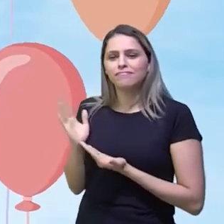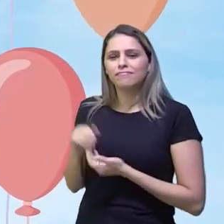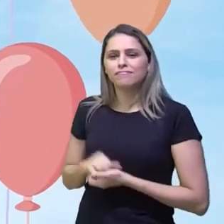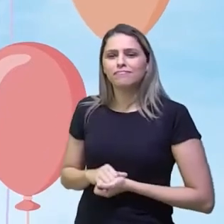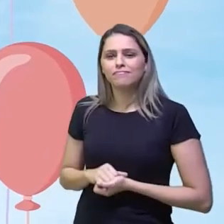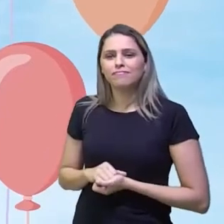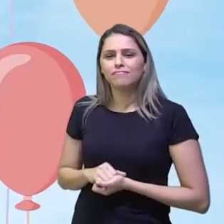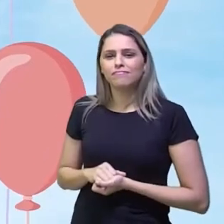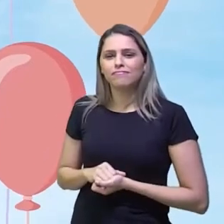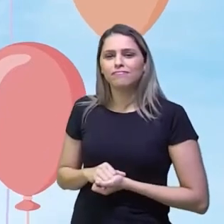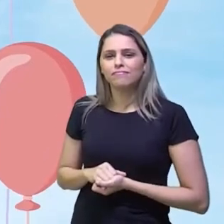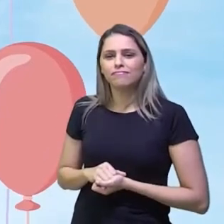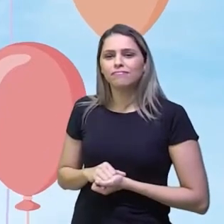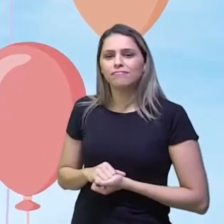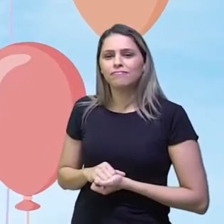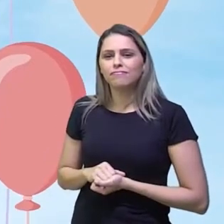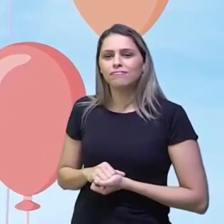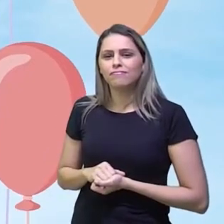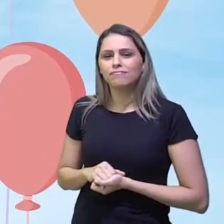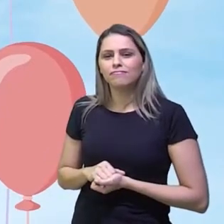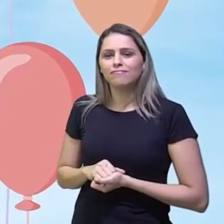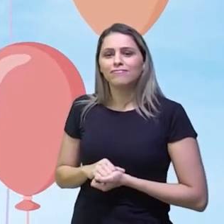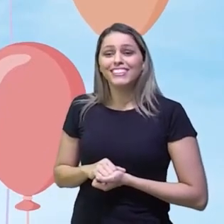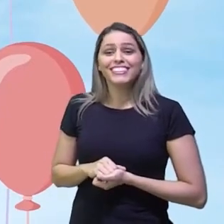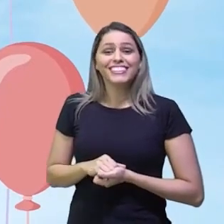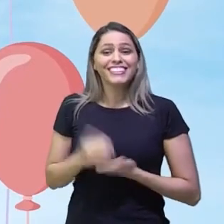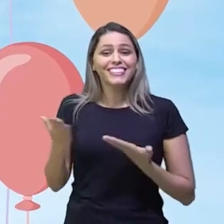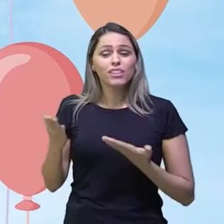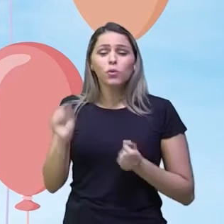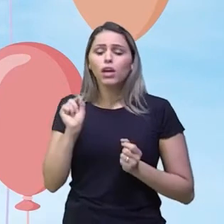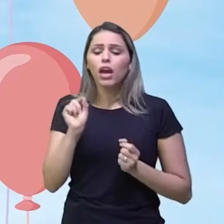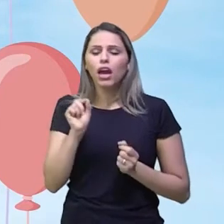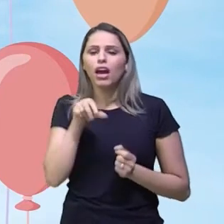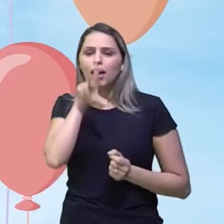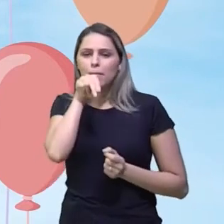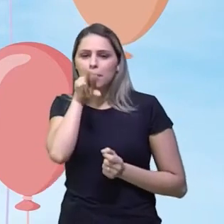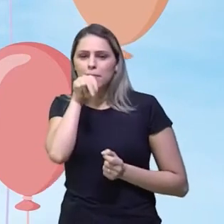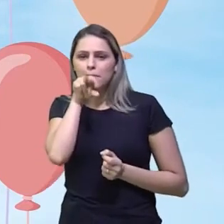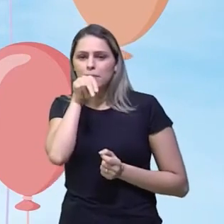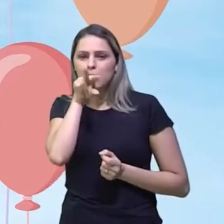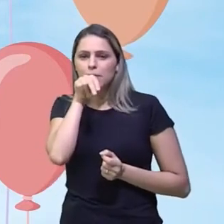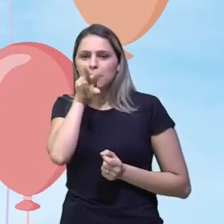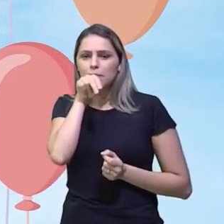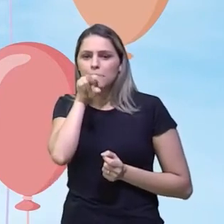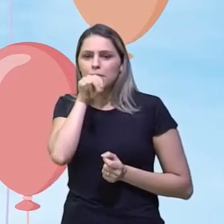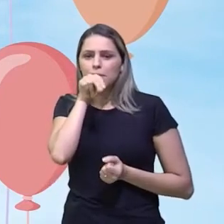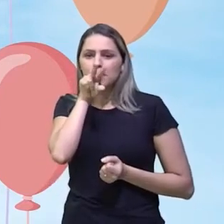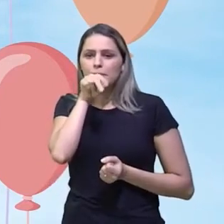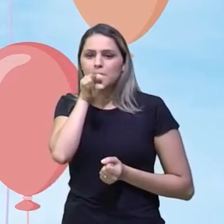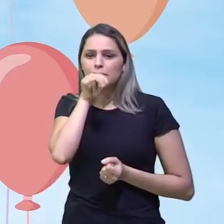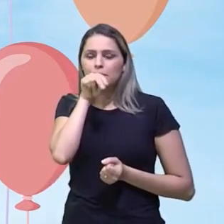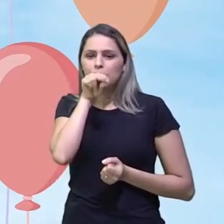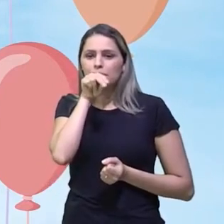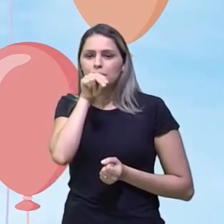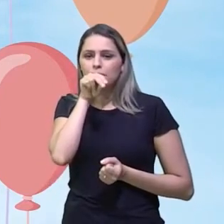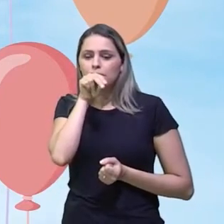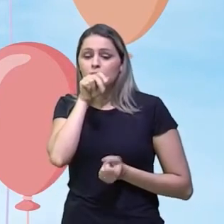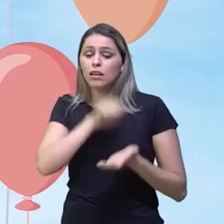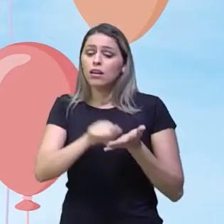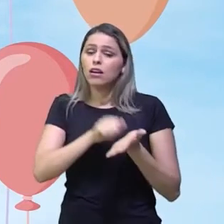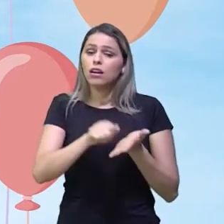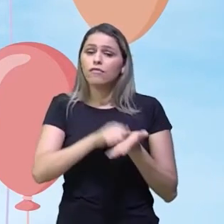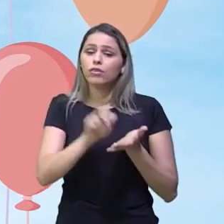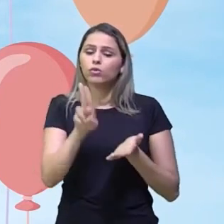rosa. Estoura, estoura! Isso! O que, que é isso? Pá! Olha o som. Pato. Escreva aí no